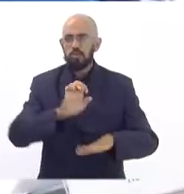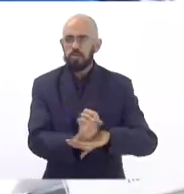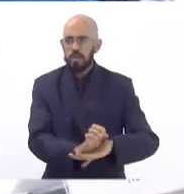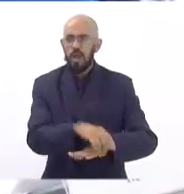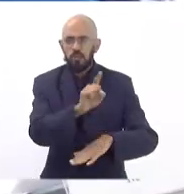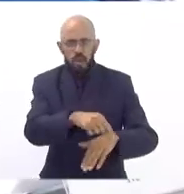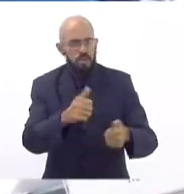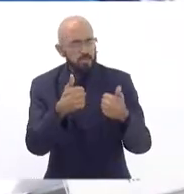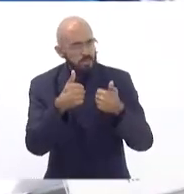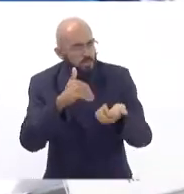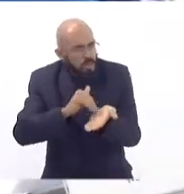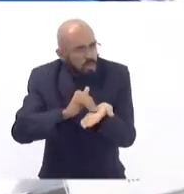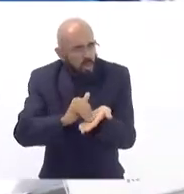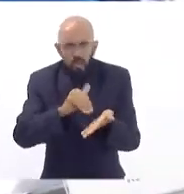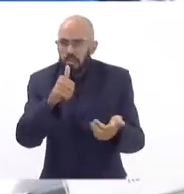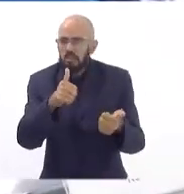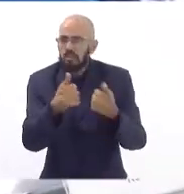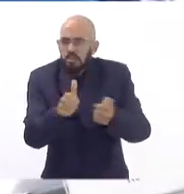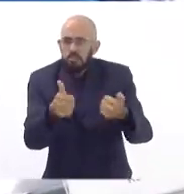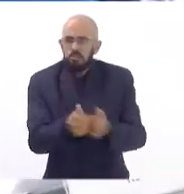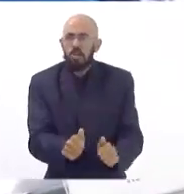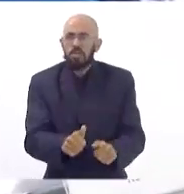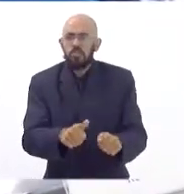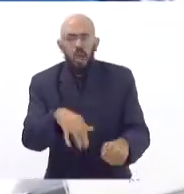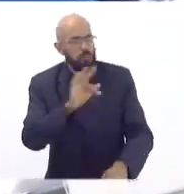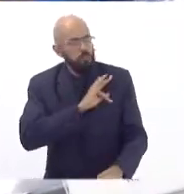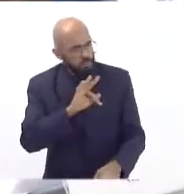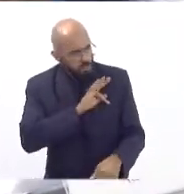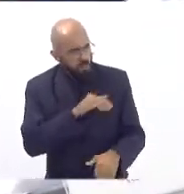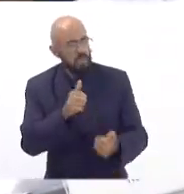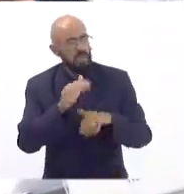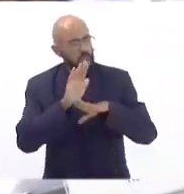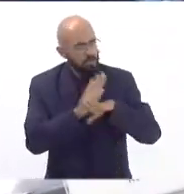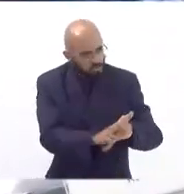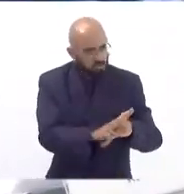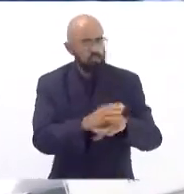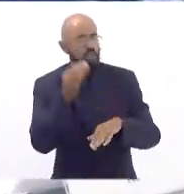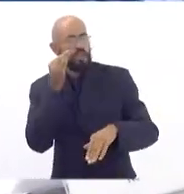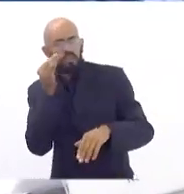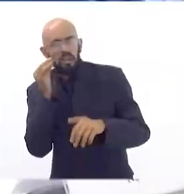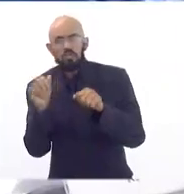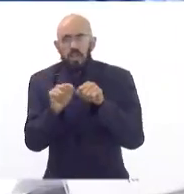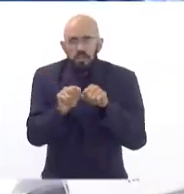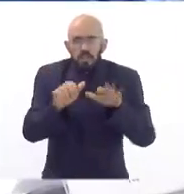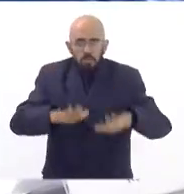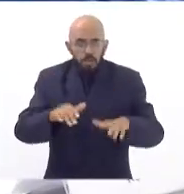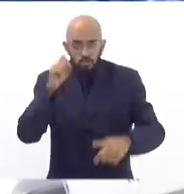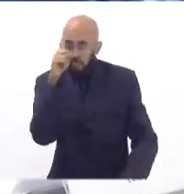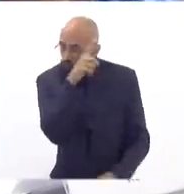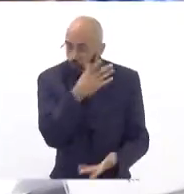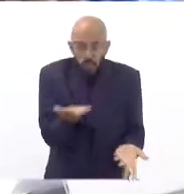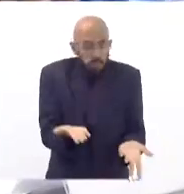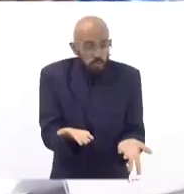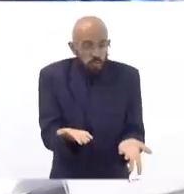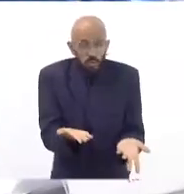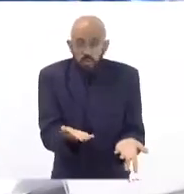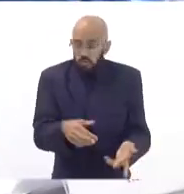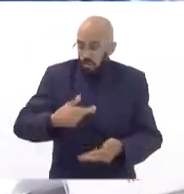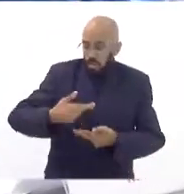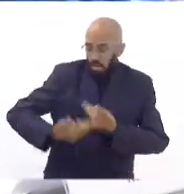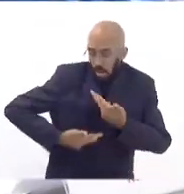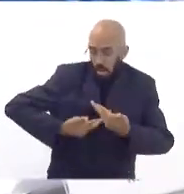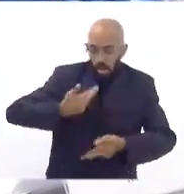tem transporte tanto civil quanto você militar tem colaborado tem tentando fazer alguma coisa fica difícil você ficando